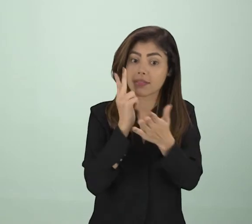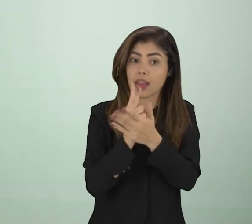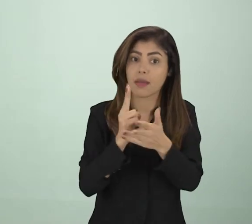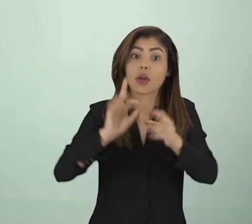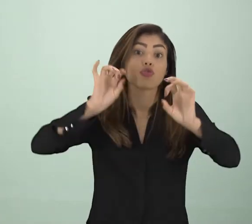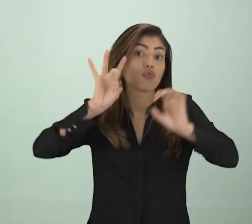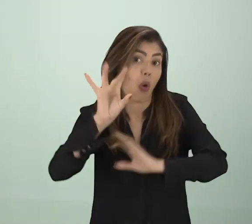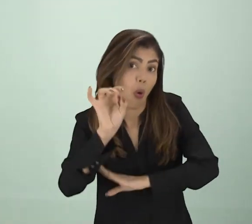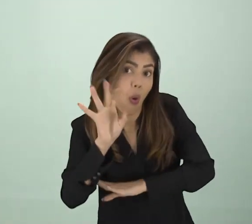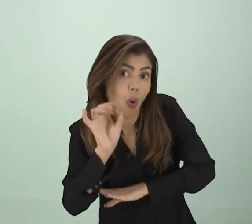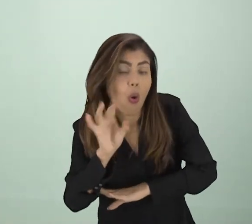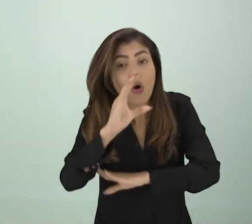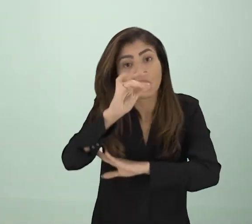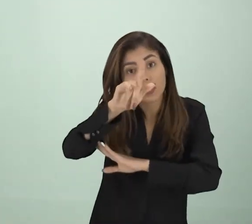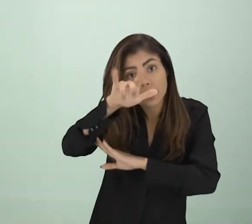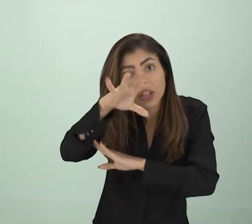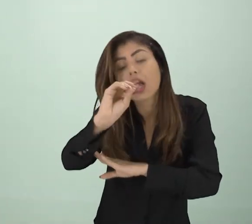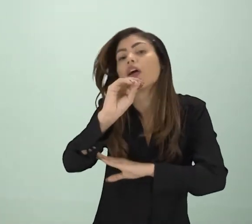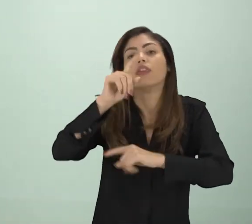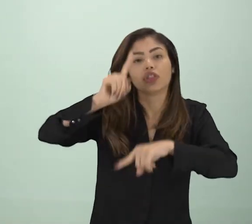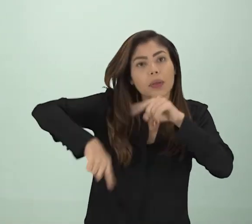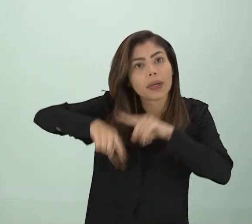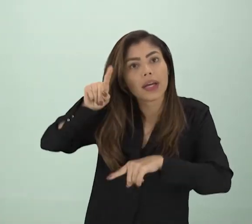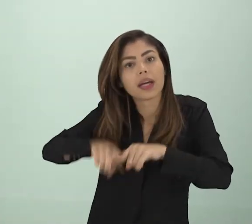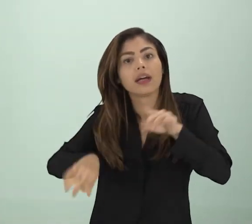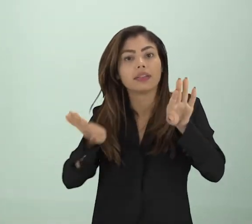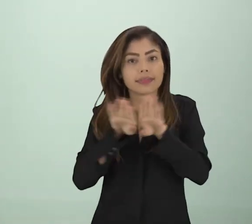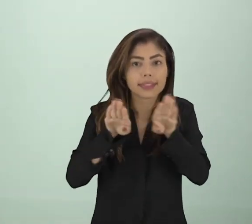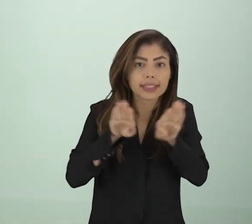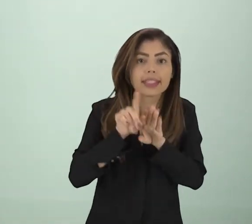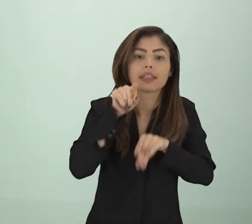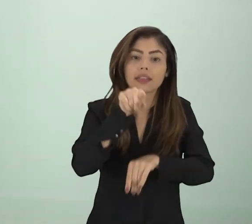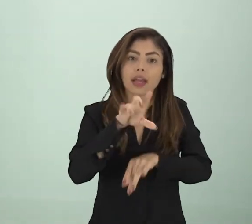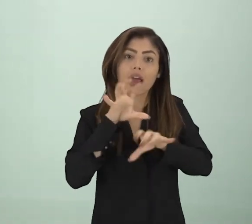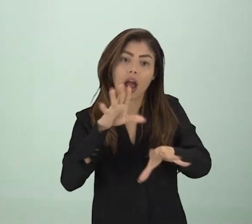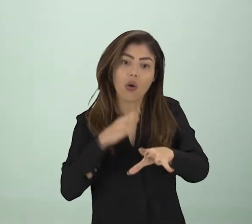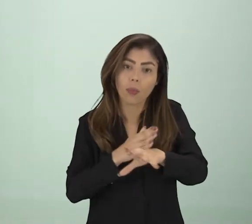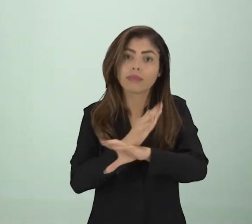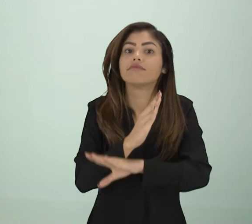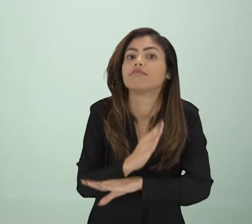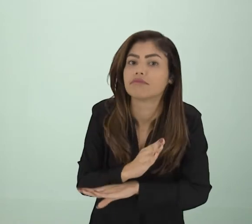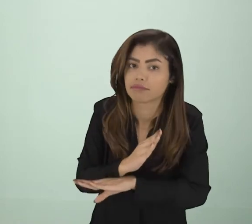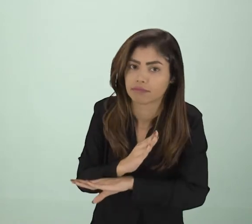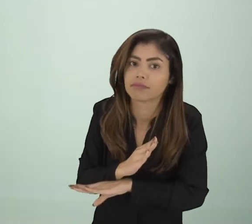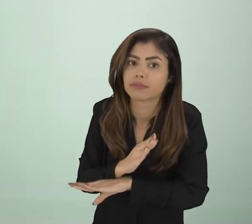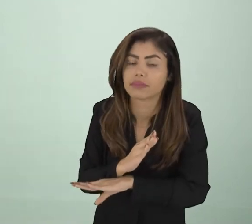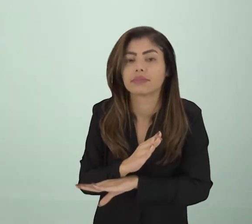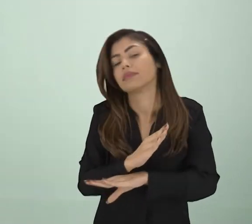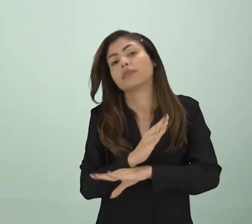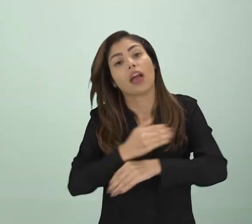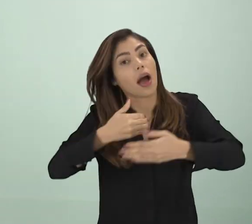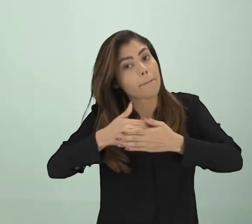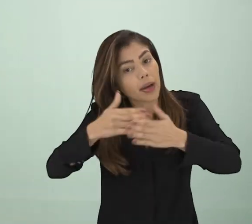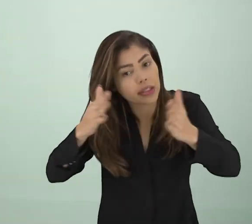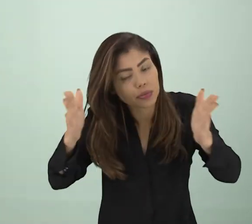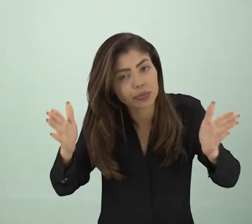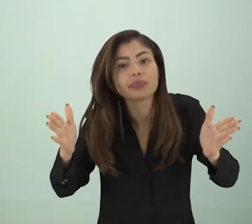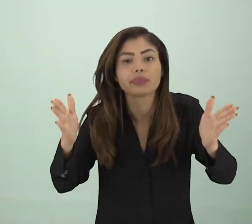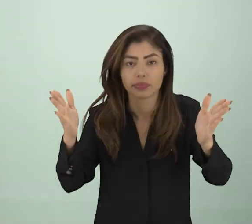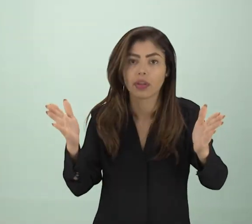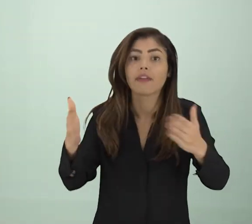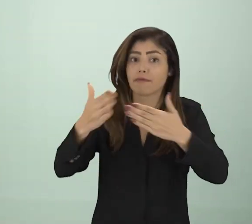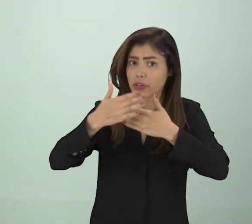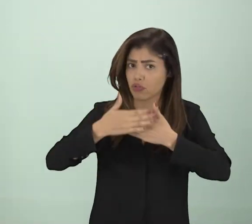esse ciclo de materiais, certo? Ele tem uma entrada, tá? Desculpa, ele é aberto e